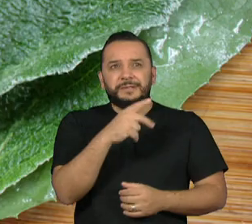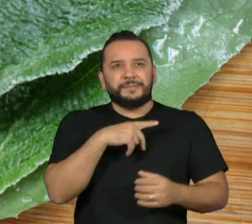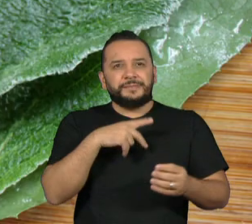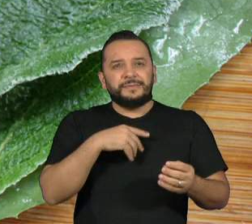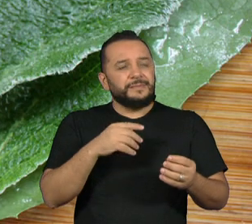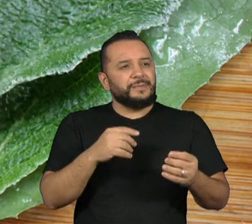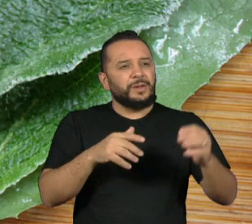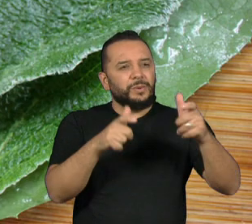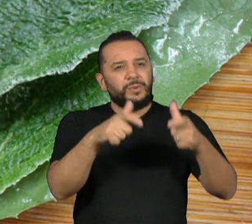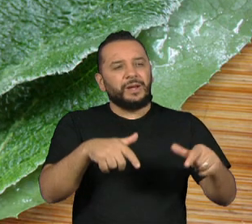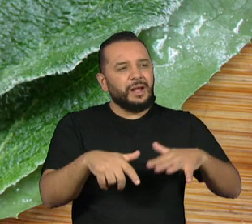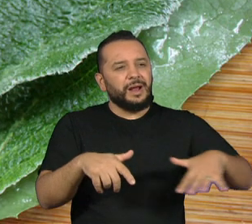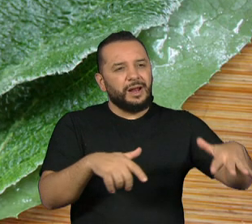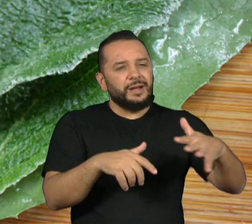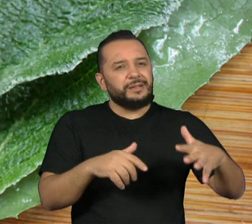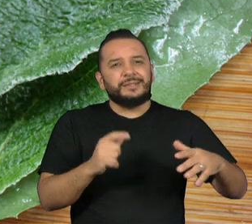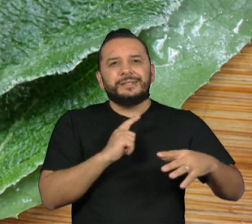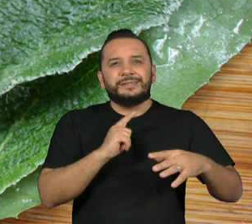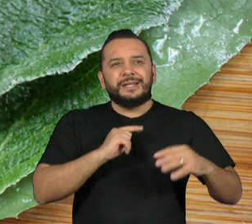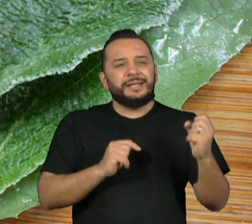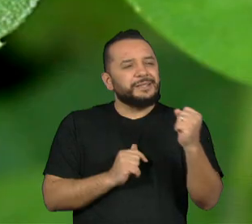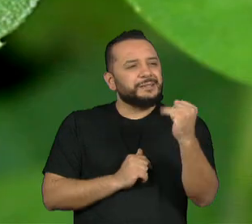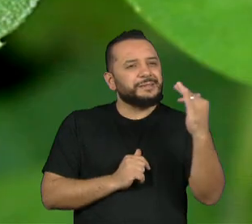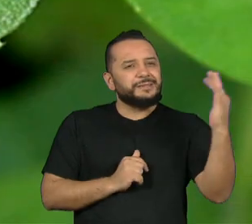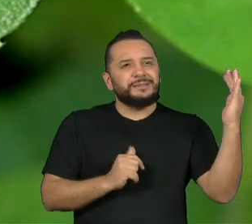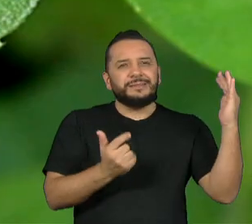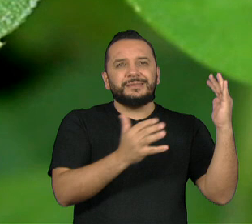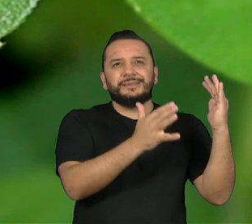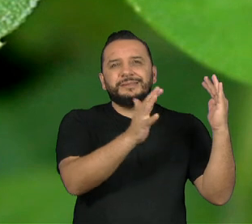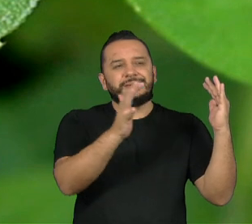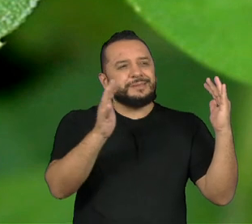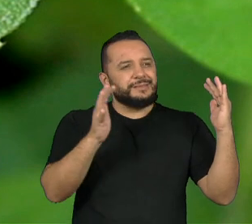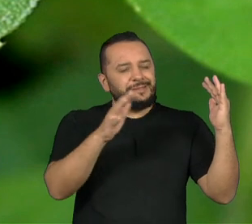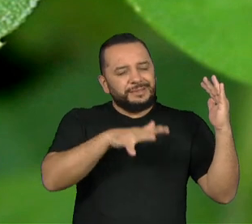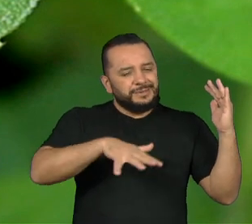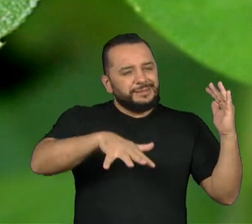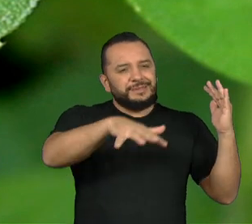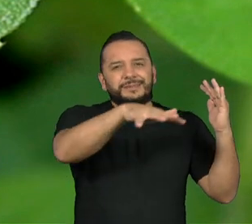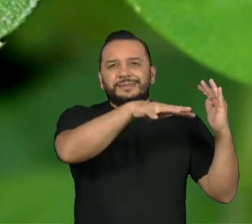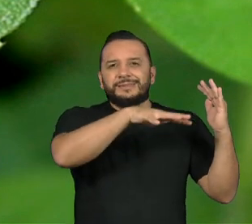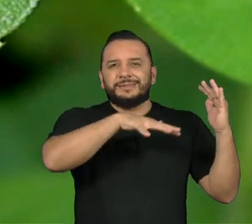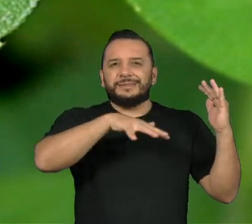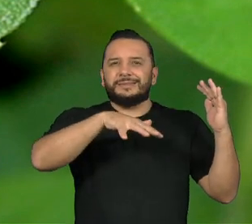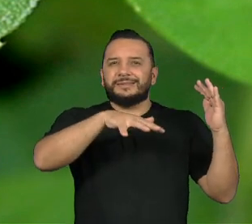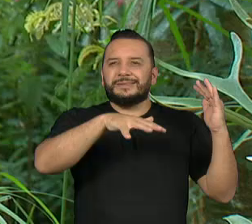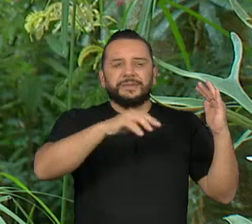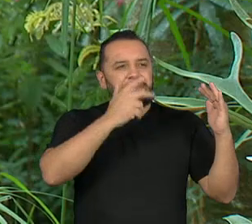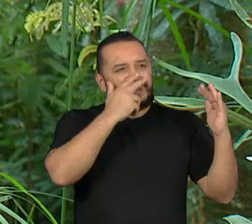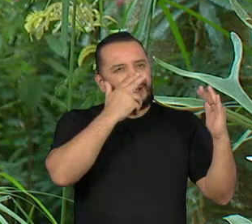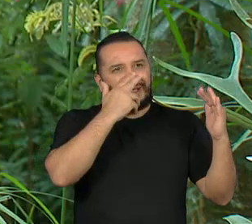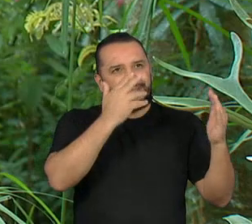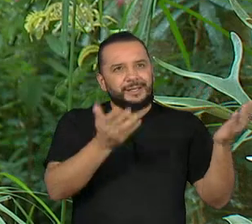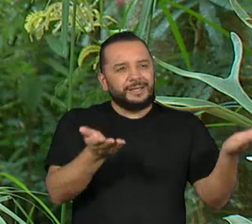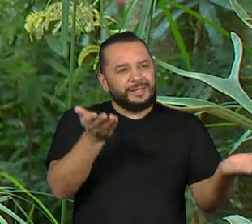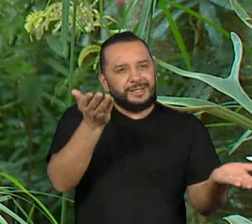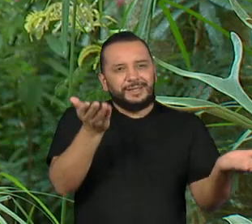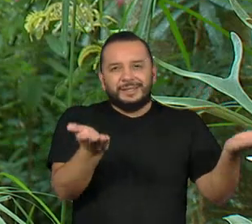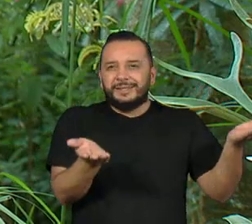jardim que seja uma conversa e não uma imposição, o nosso trabalho no